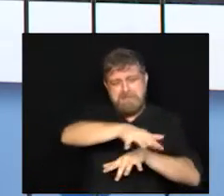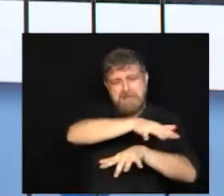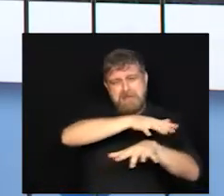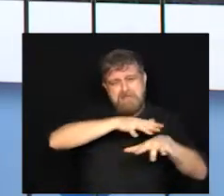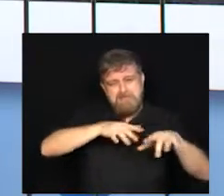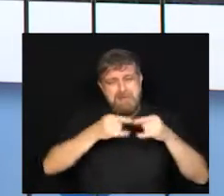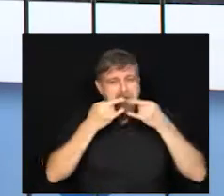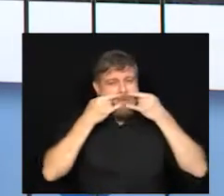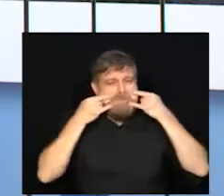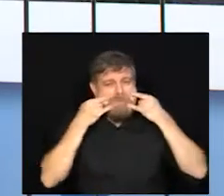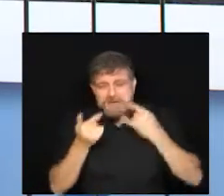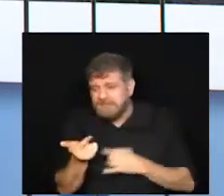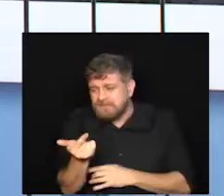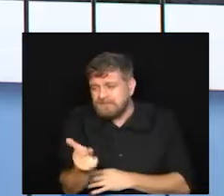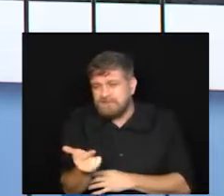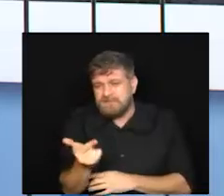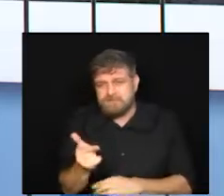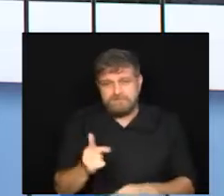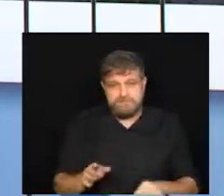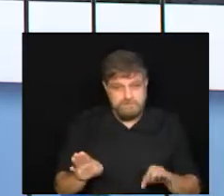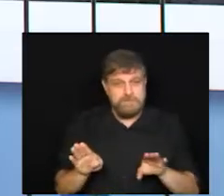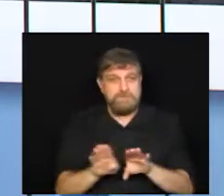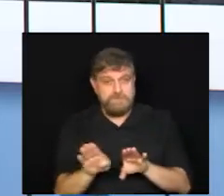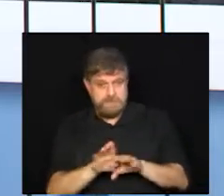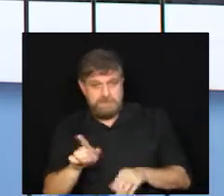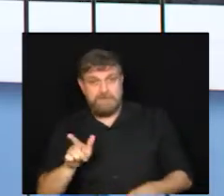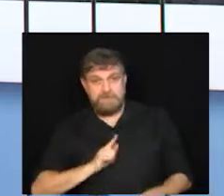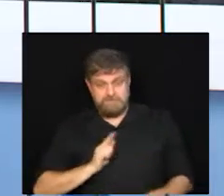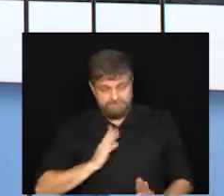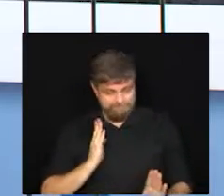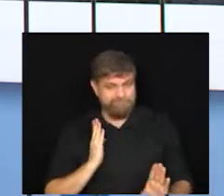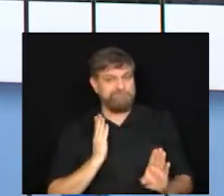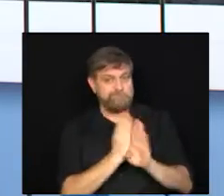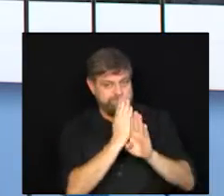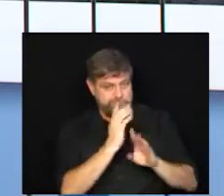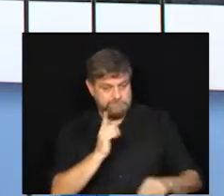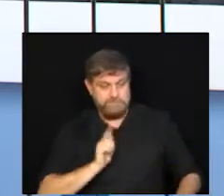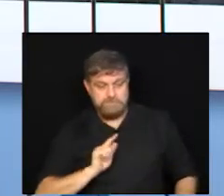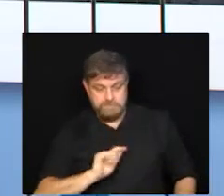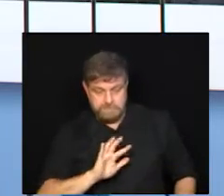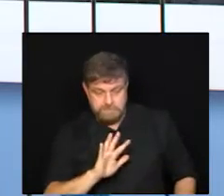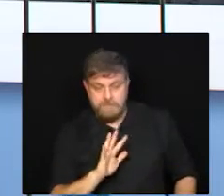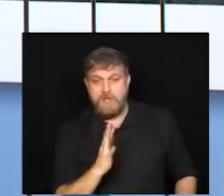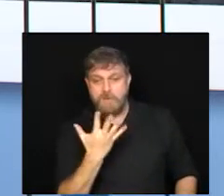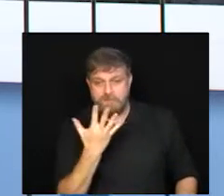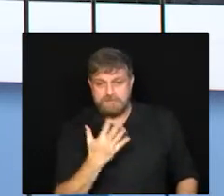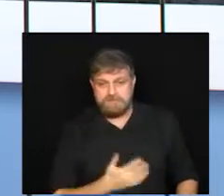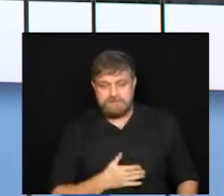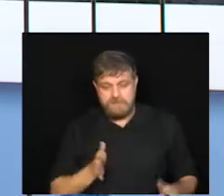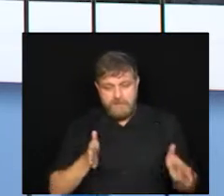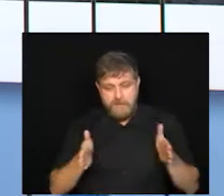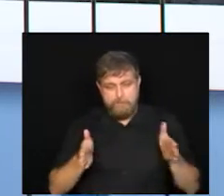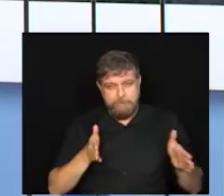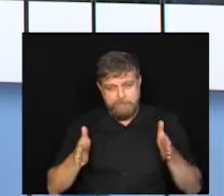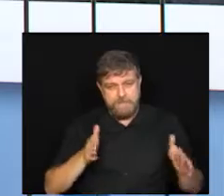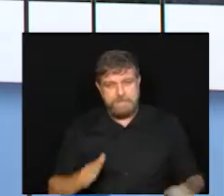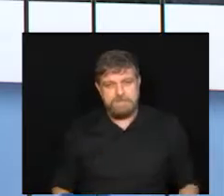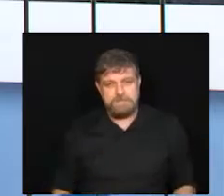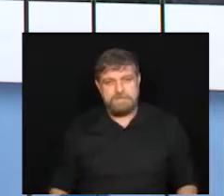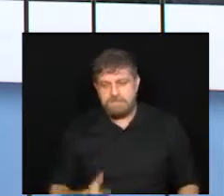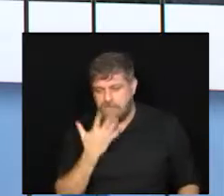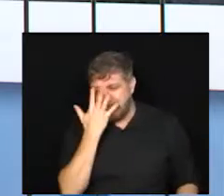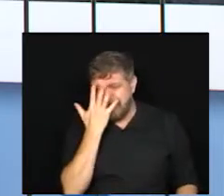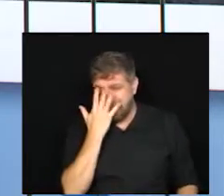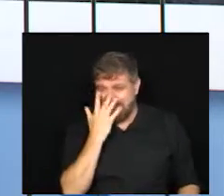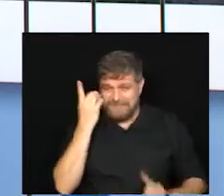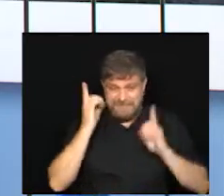sem máscara, que é inclusive vários flagrantes durante esses eventos que aconteceram nesse período que não houve o